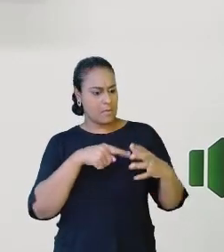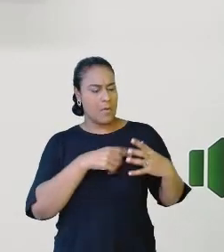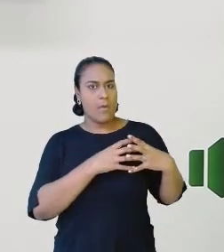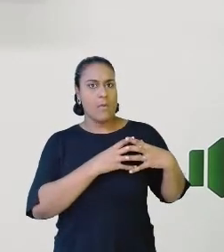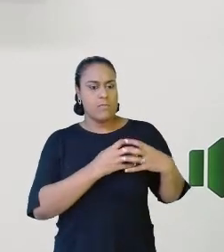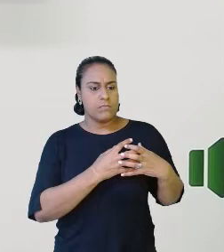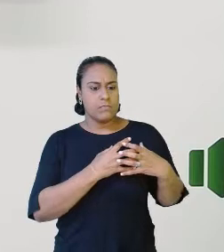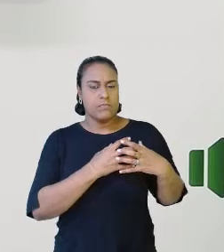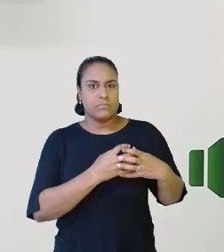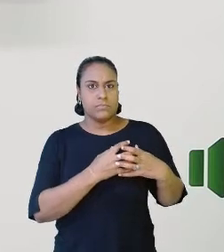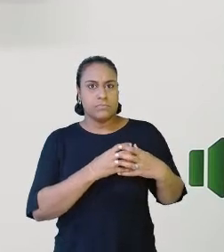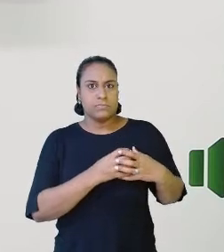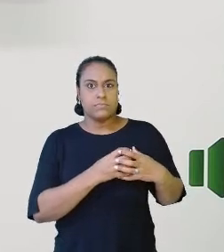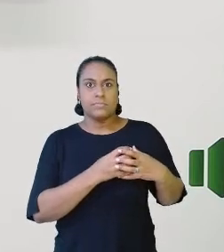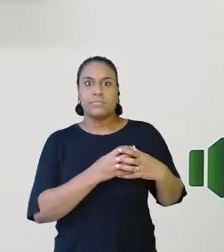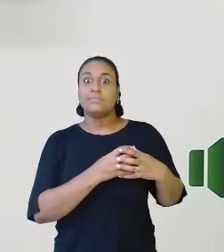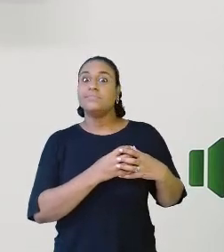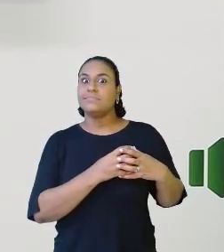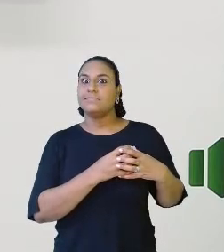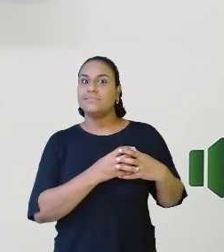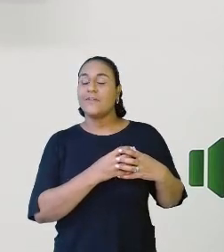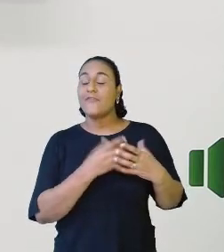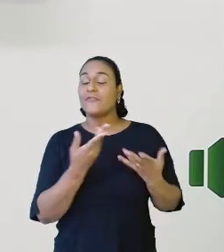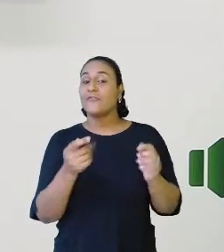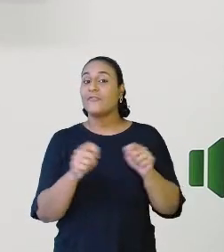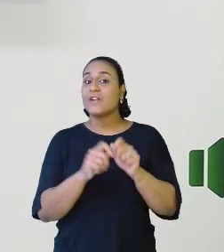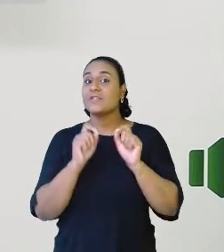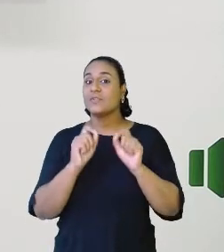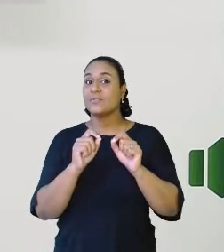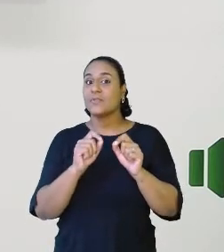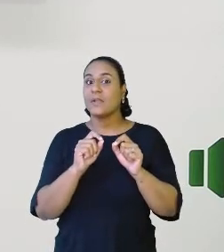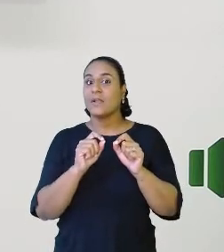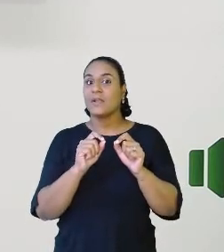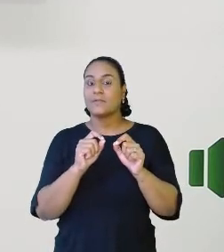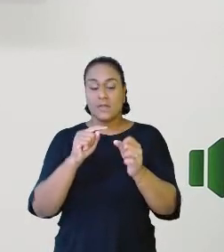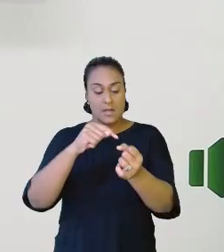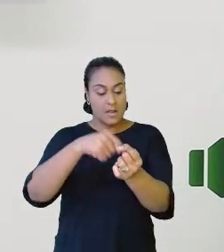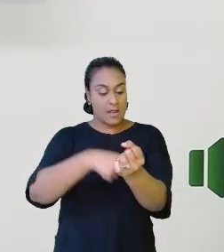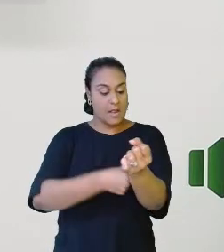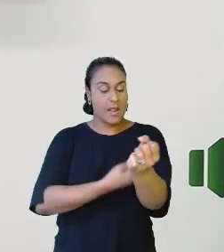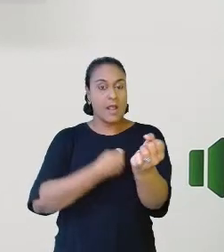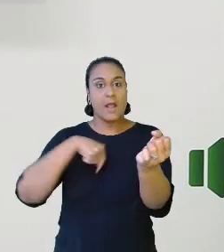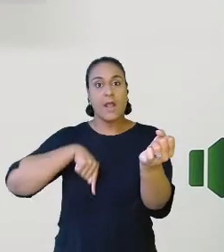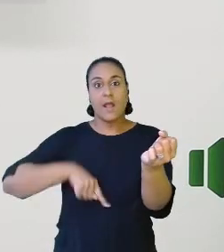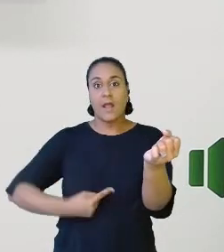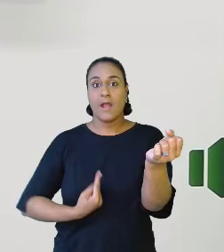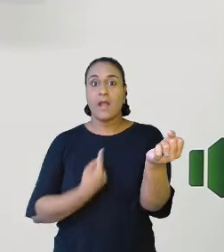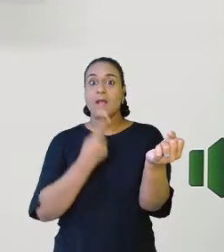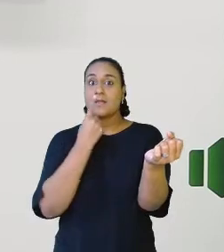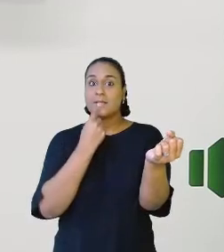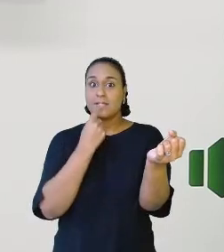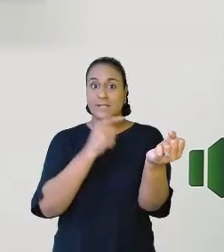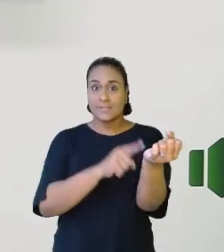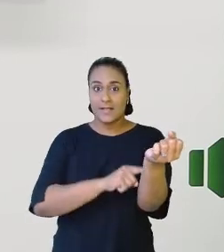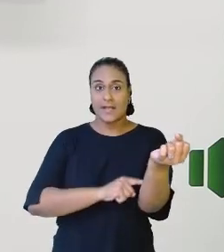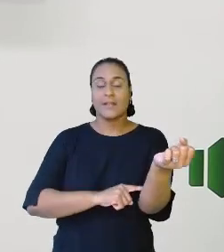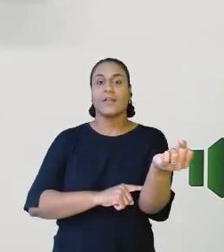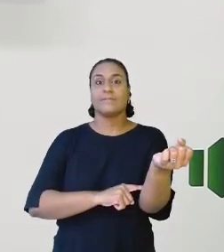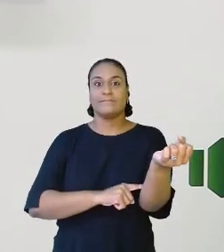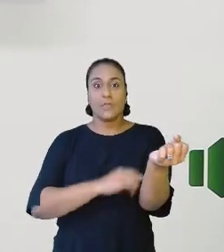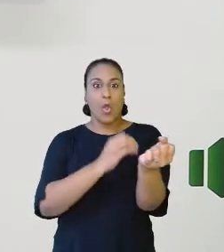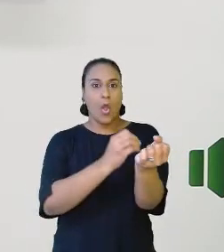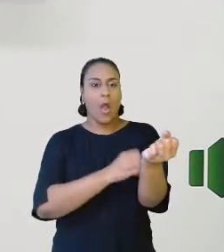ó, transportando o quê? Sangue, oxigênio e os nutrientes. É exatamente